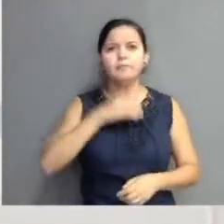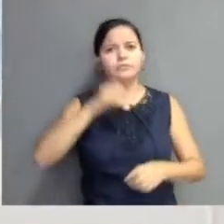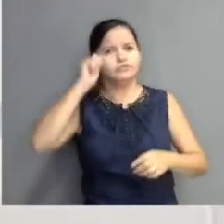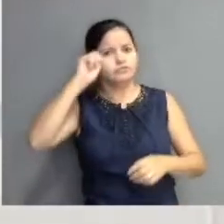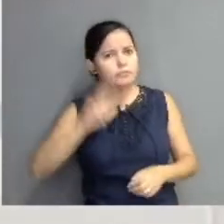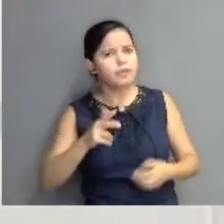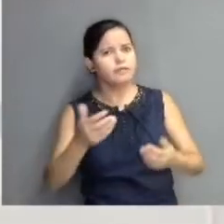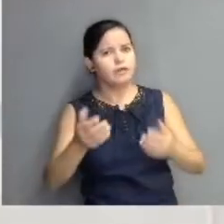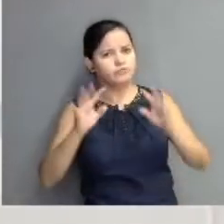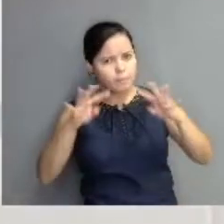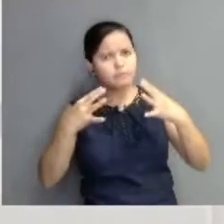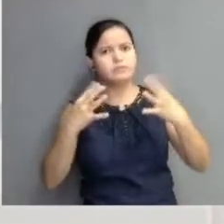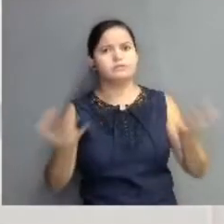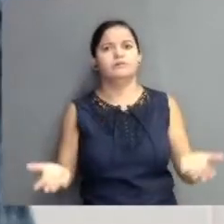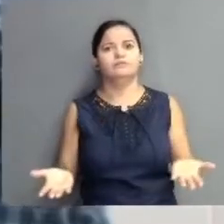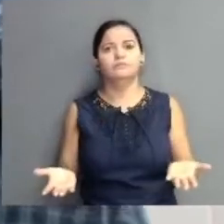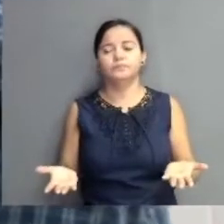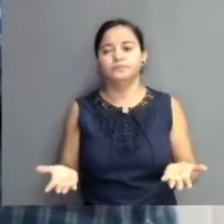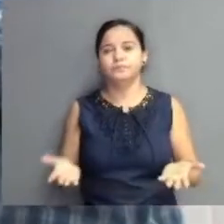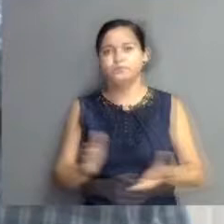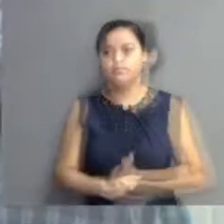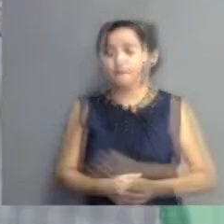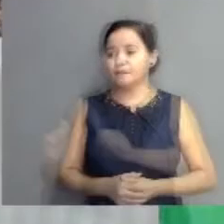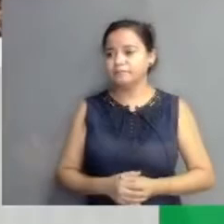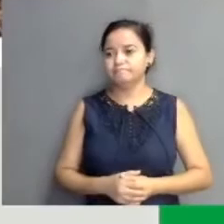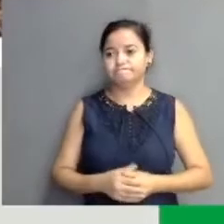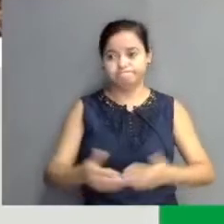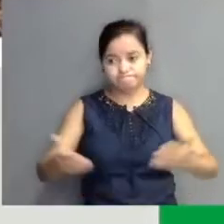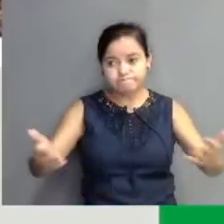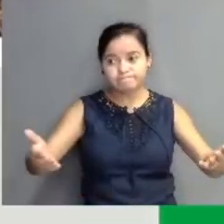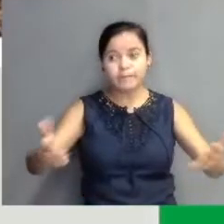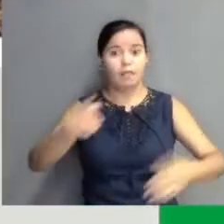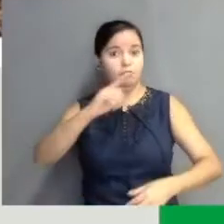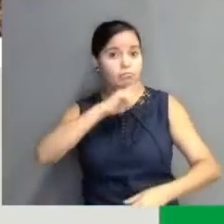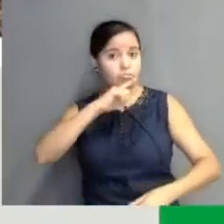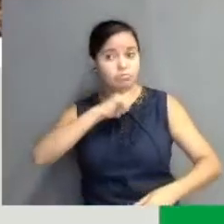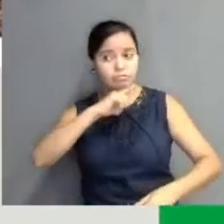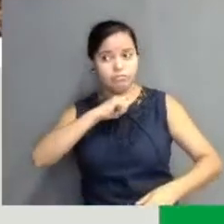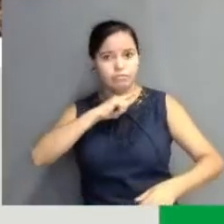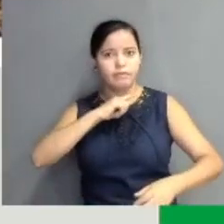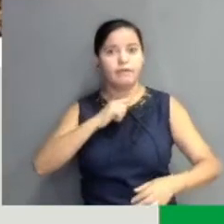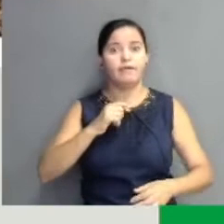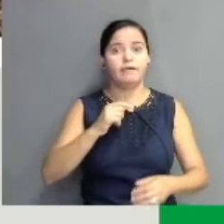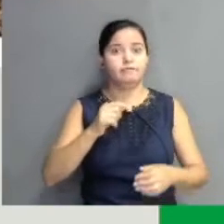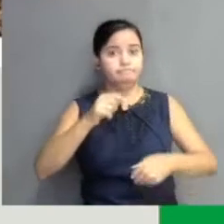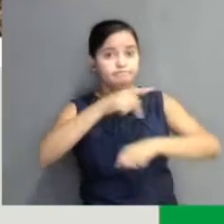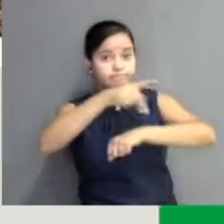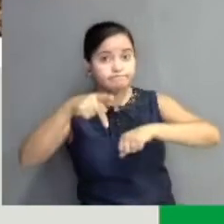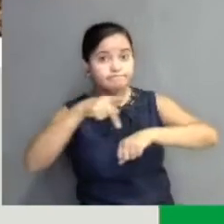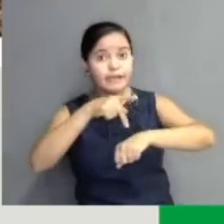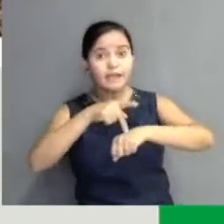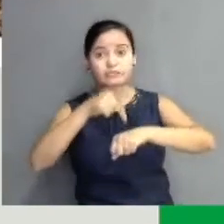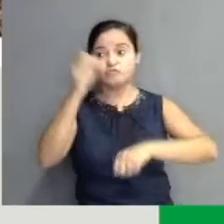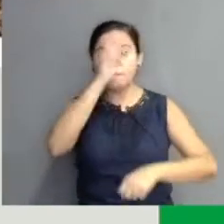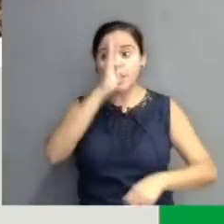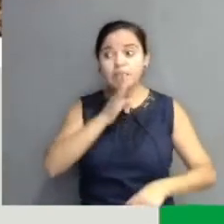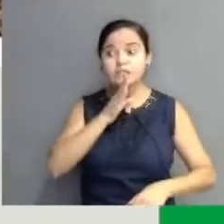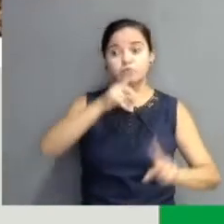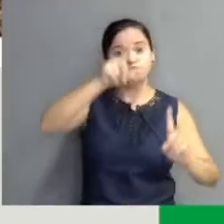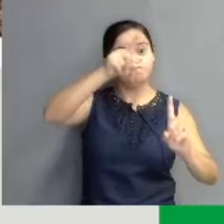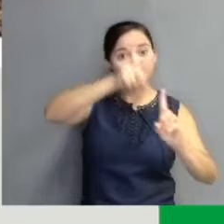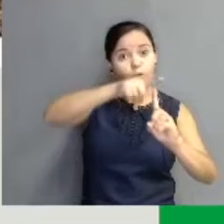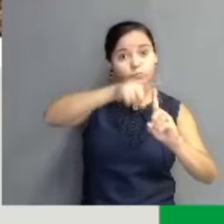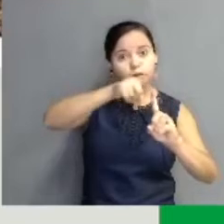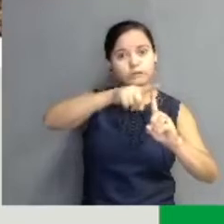isso. Produção, por gentileza, o nosso próximo slide. Então, gente, falando agora a nível Brasil, quais os tipos